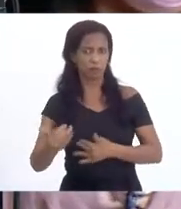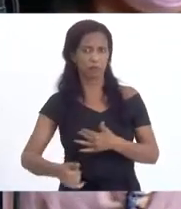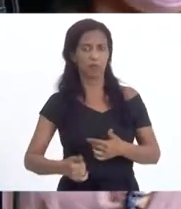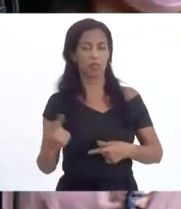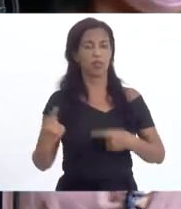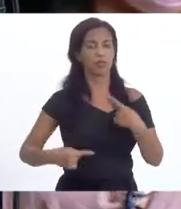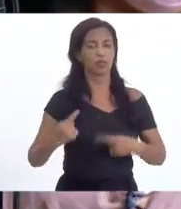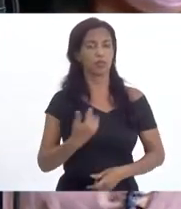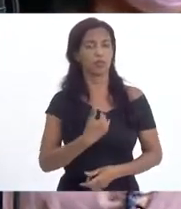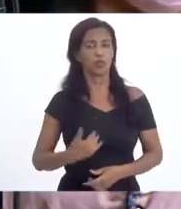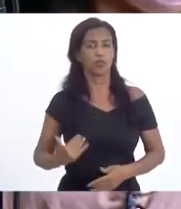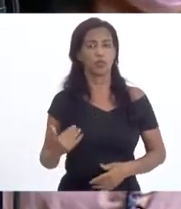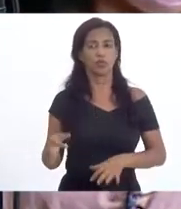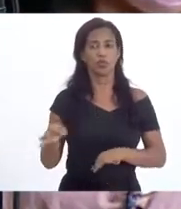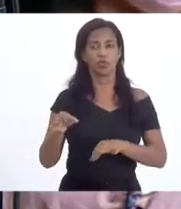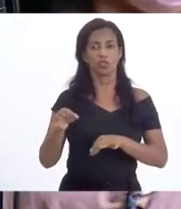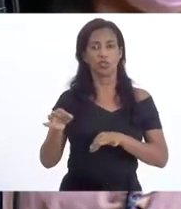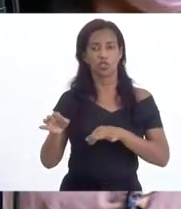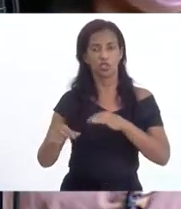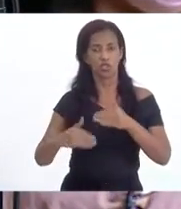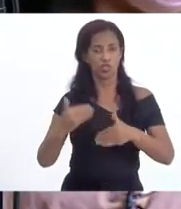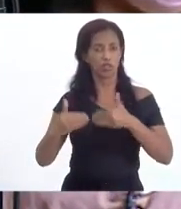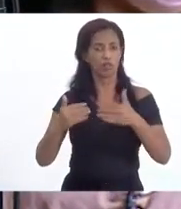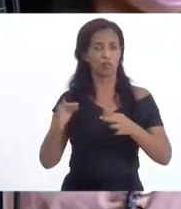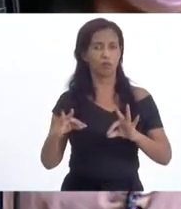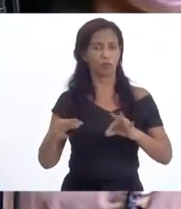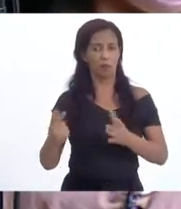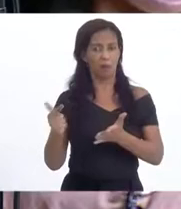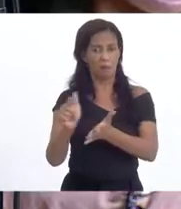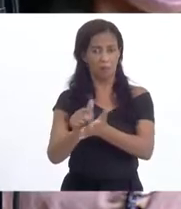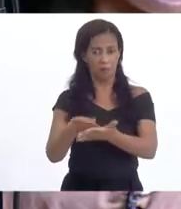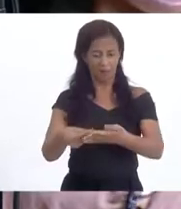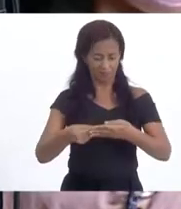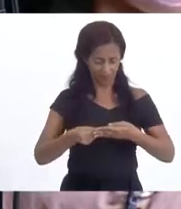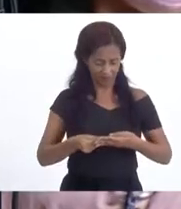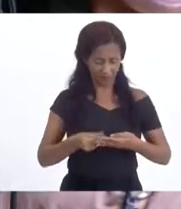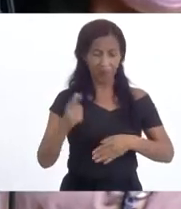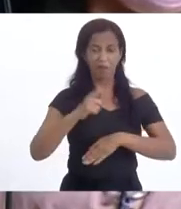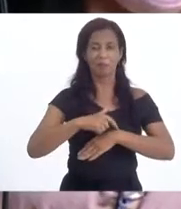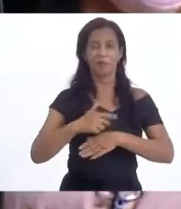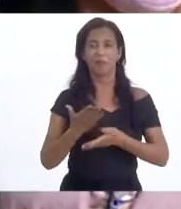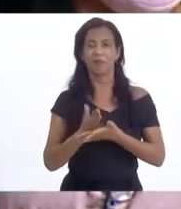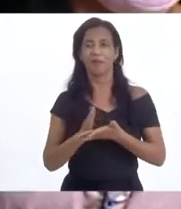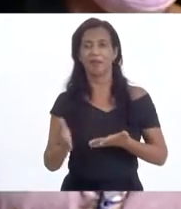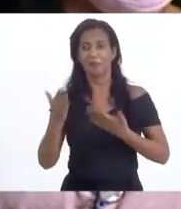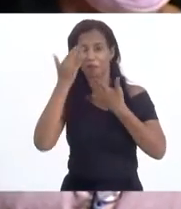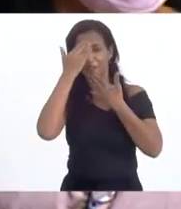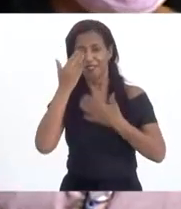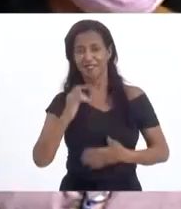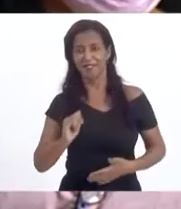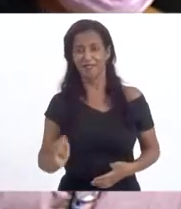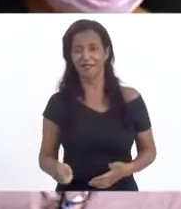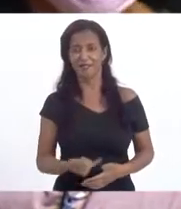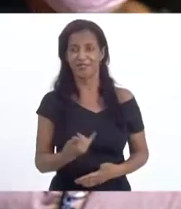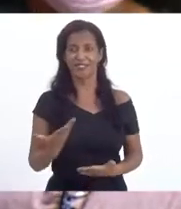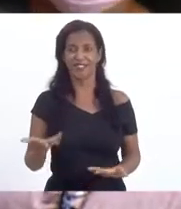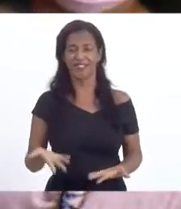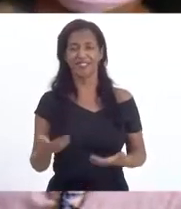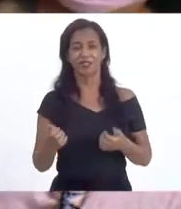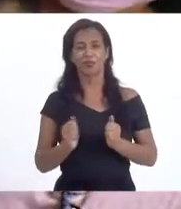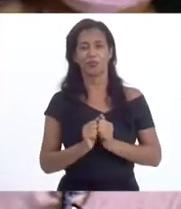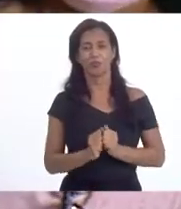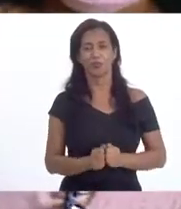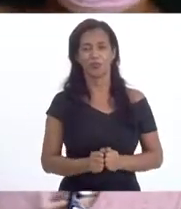as políticas públicas de desenvolvimento é melhor para todos nós. Bom, recebi aqui um papel, que o meu tempo acabou. Agradeço a oportunidade de estar com vocês